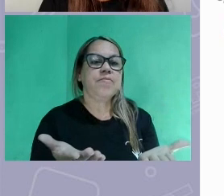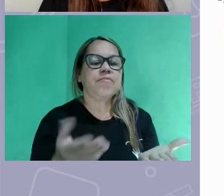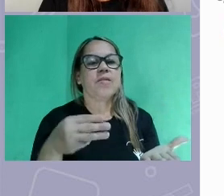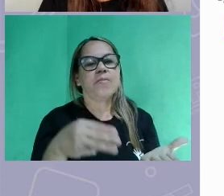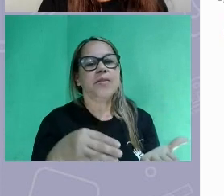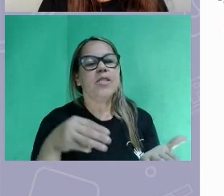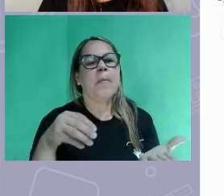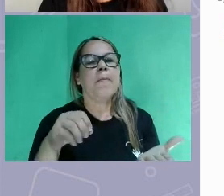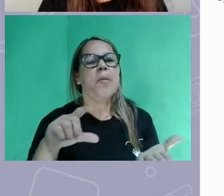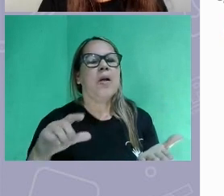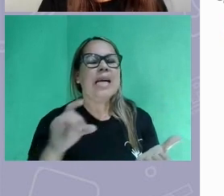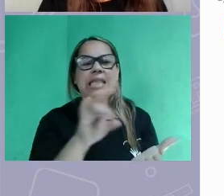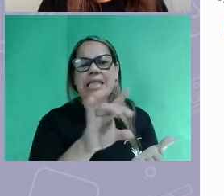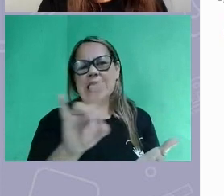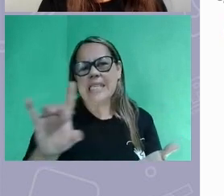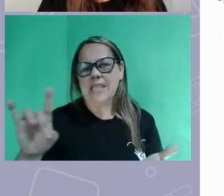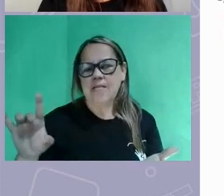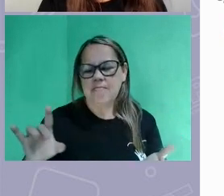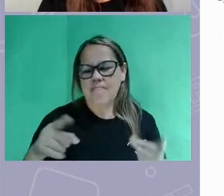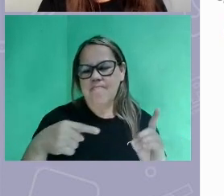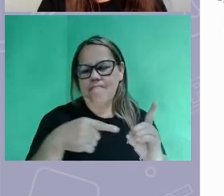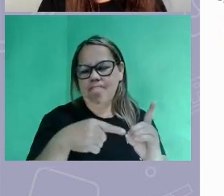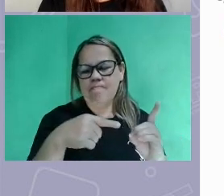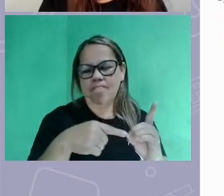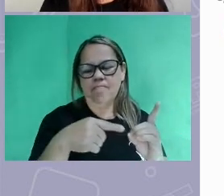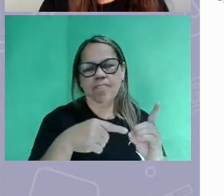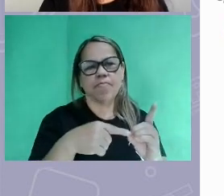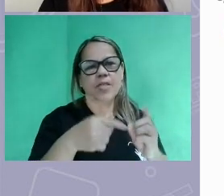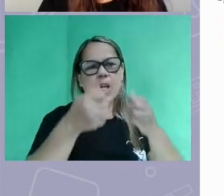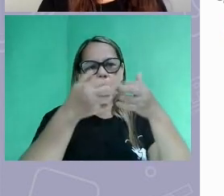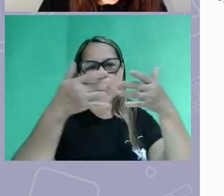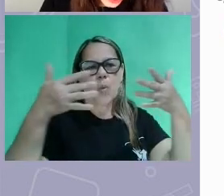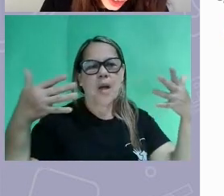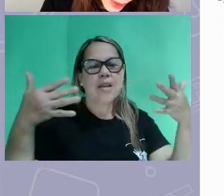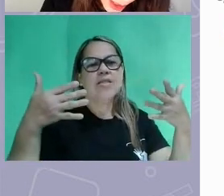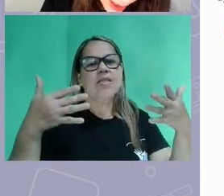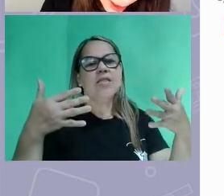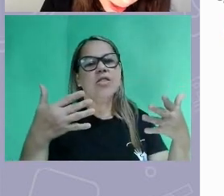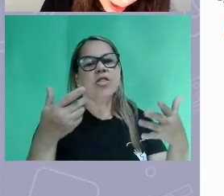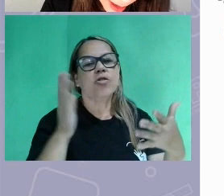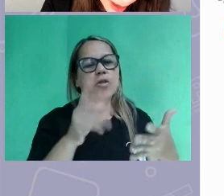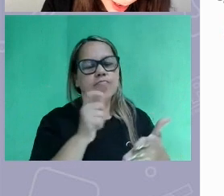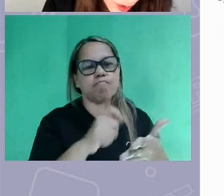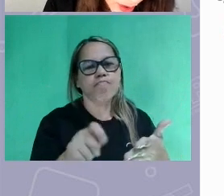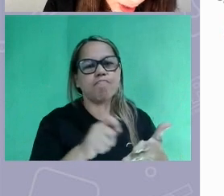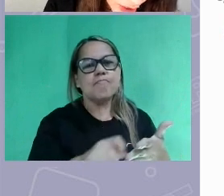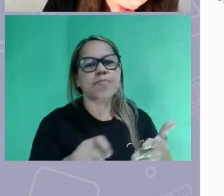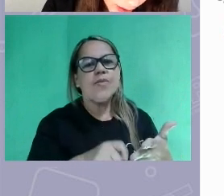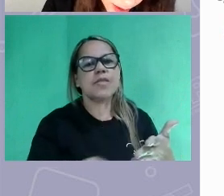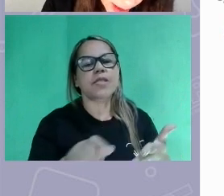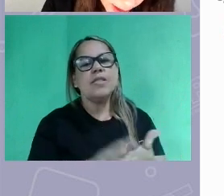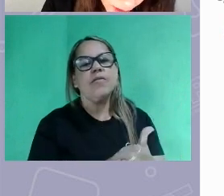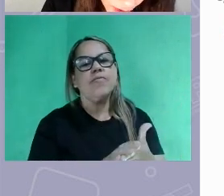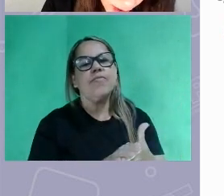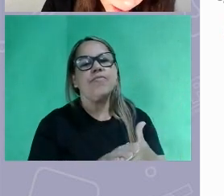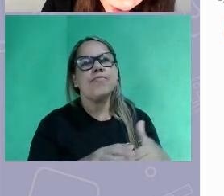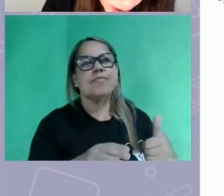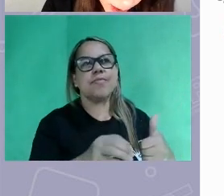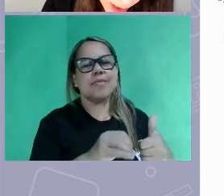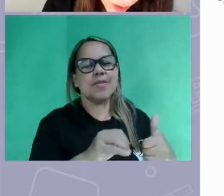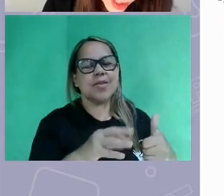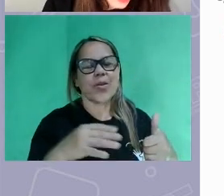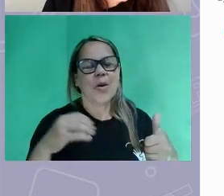de cada uma dessas moléculas que compõem o gás tá anotado aqui né a do oxigênio 32